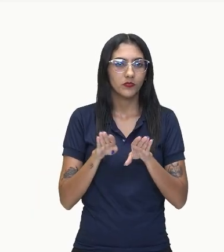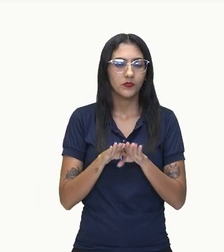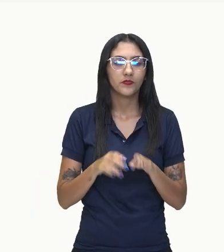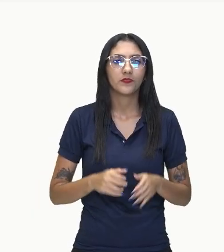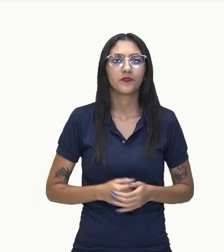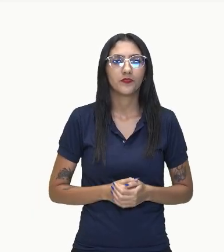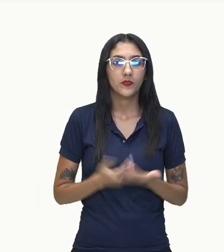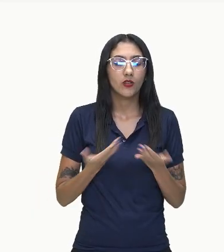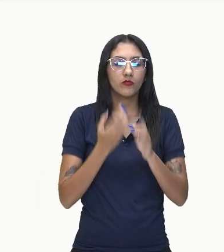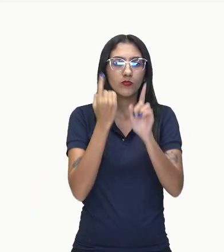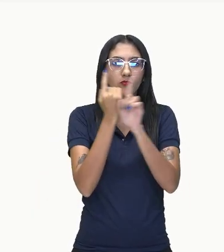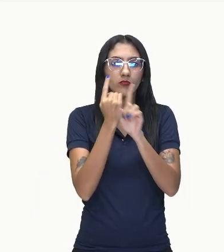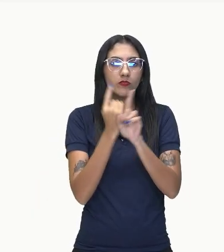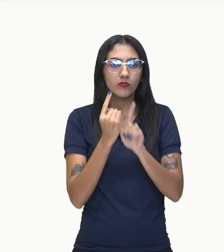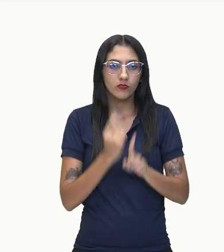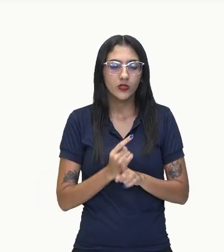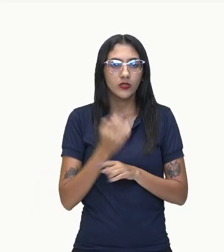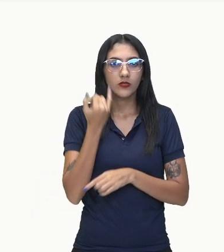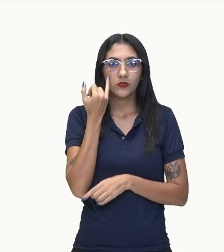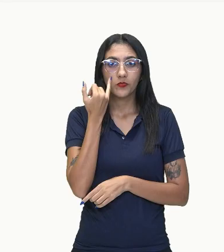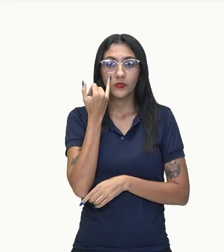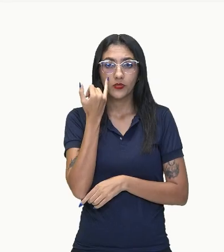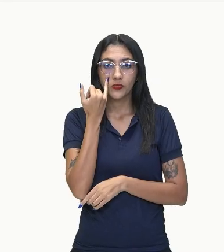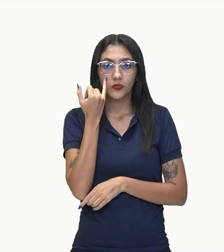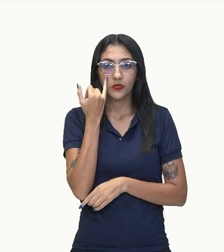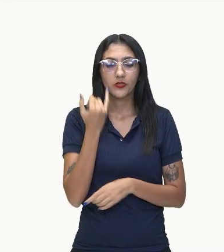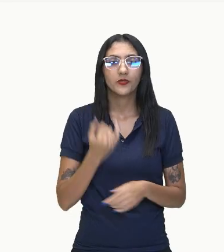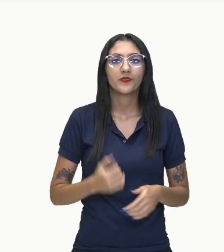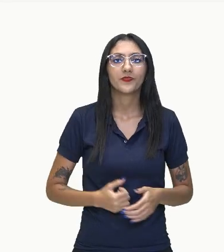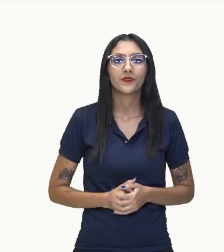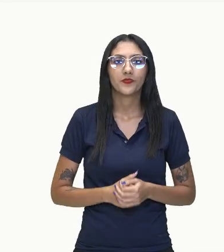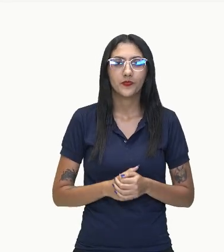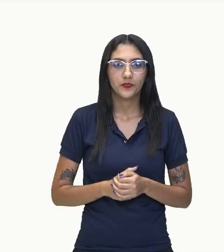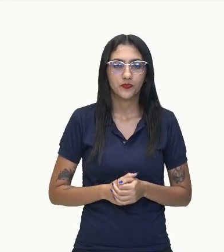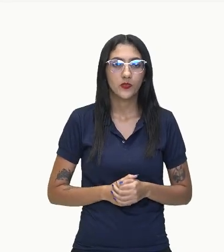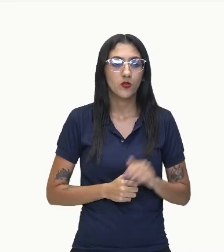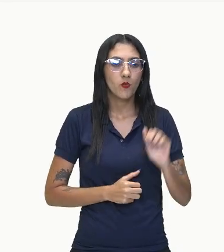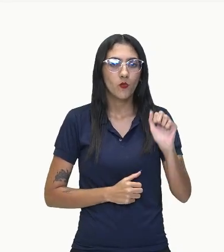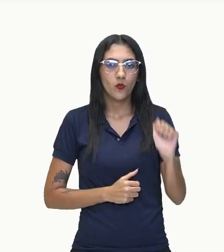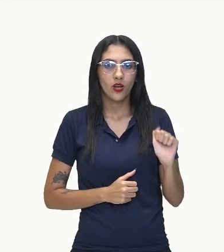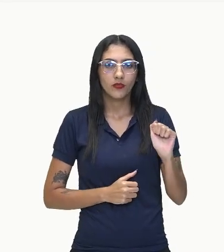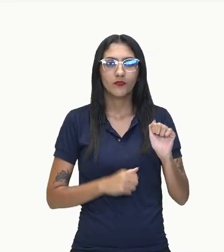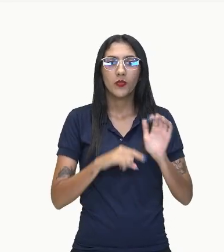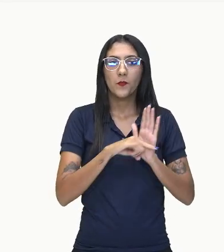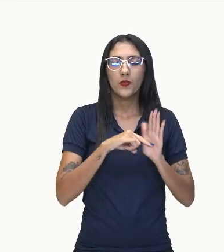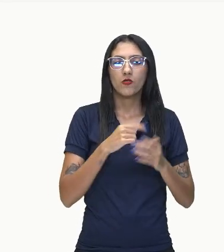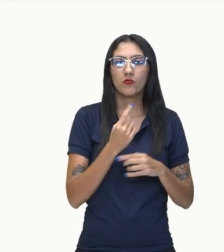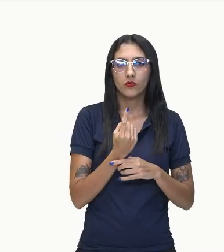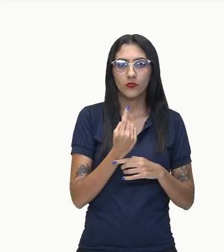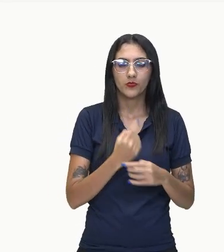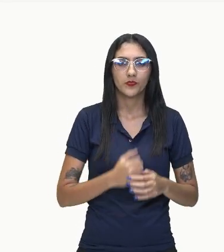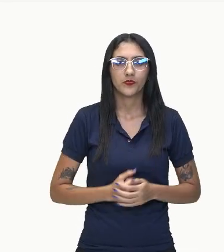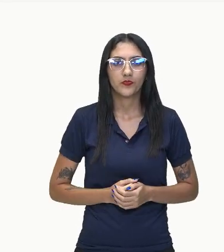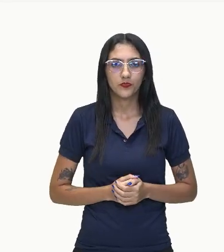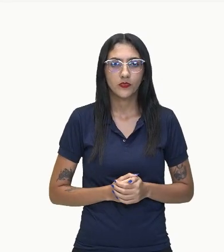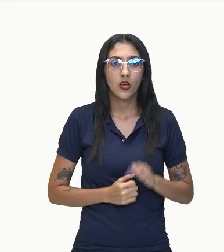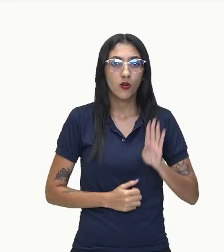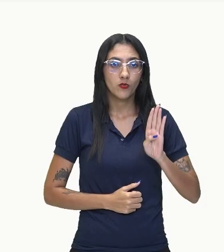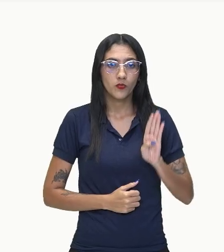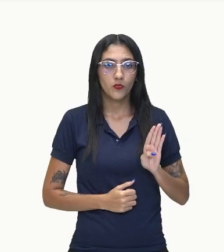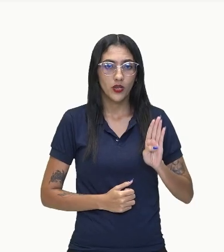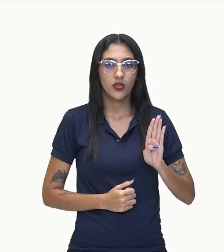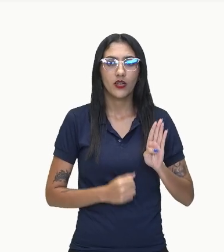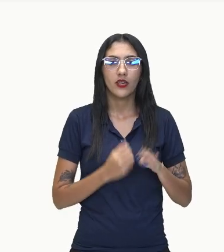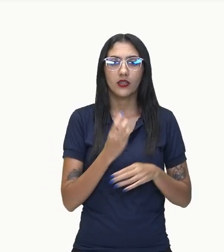grau. E identificamos os coeficientes. O a é menos 1, o b